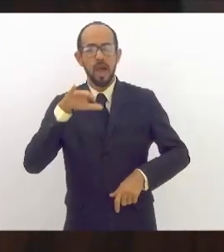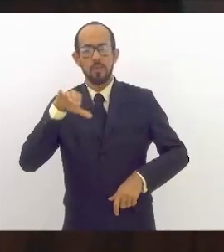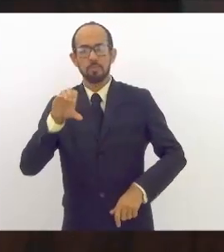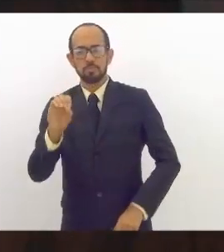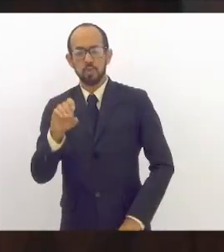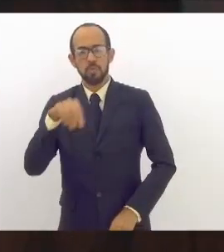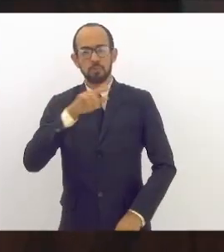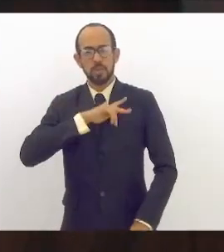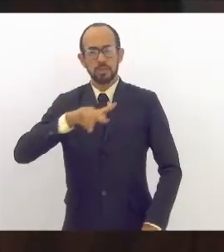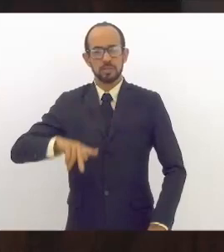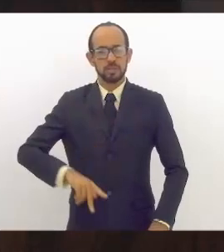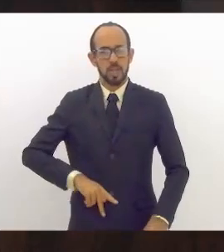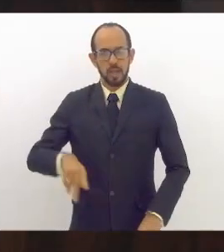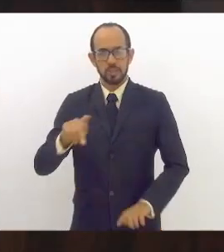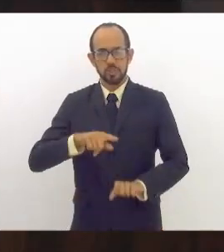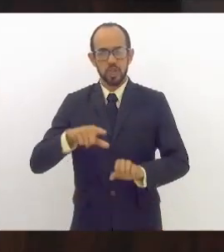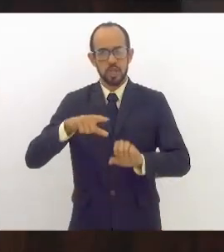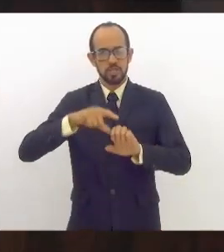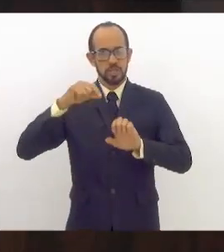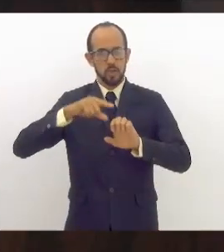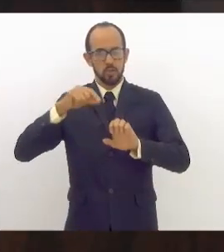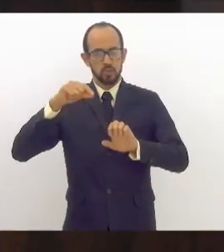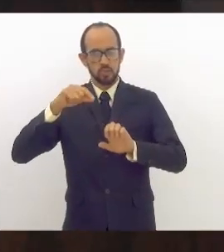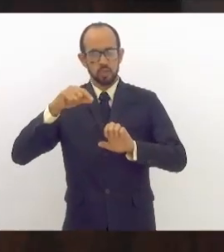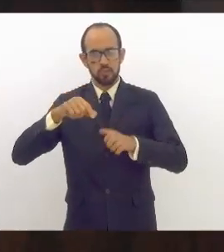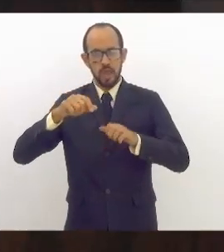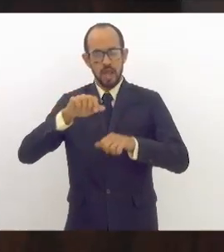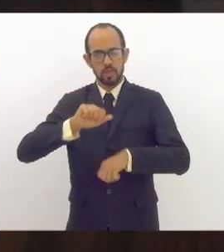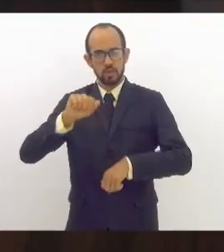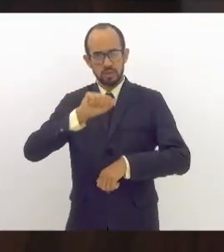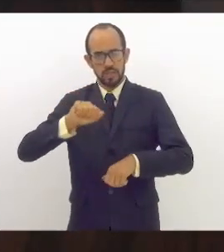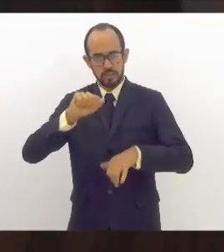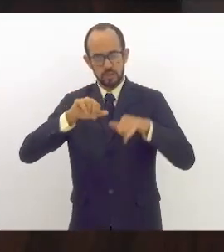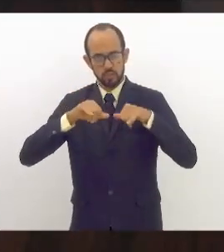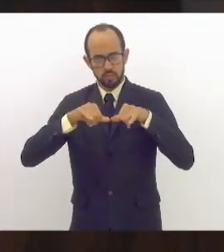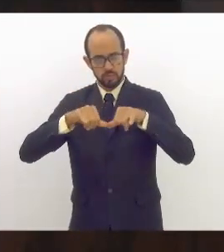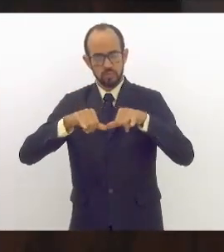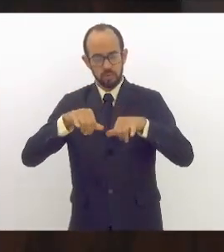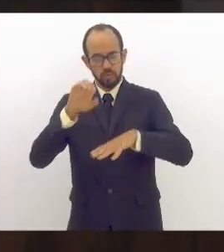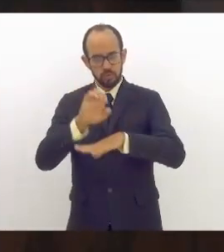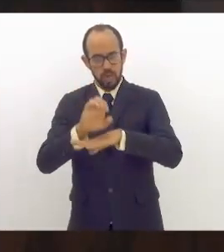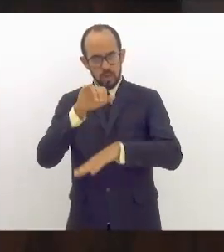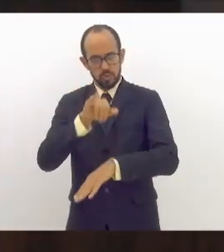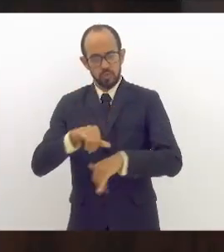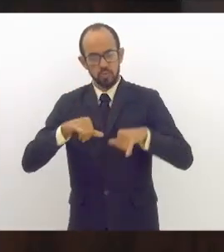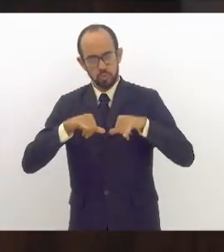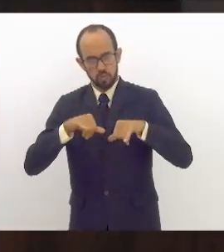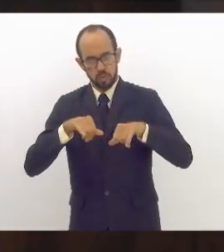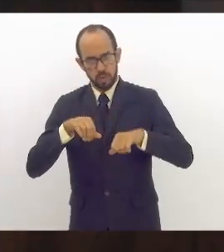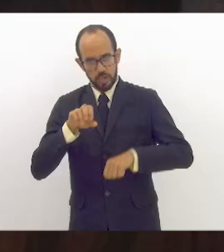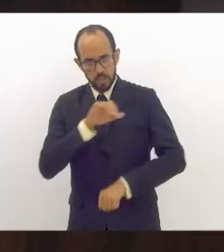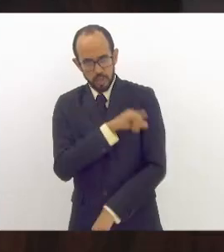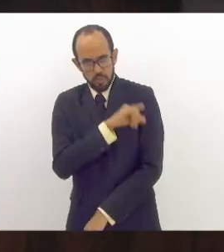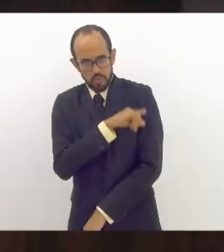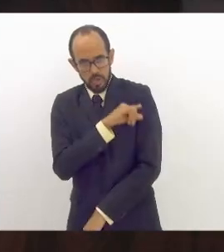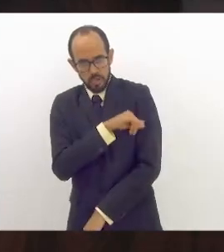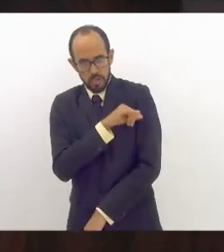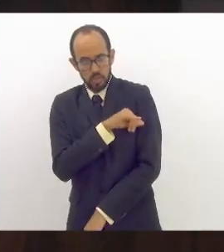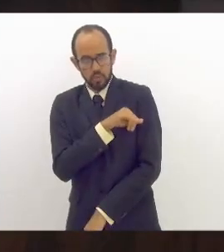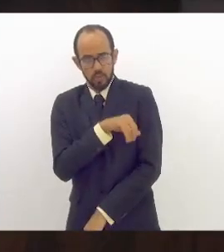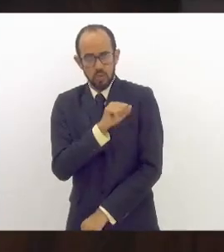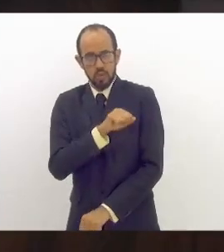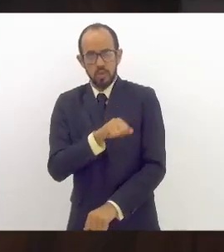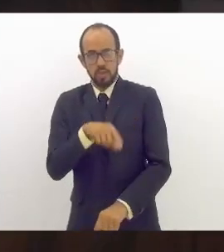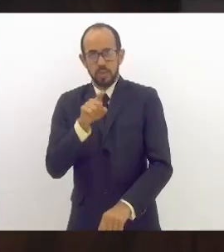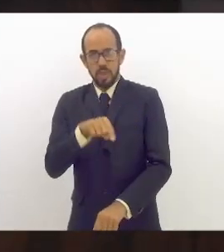Presidente executivo da associação de supermercados do Estado do Rio de Janeiro a Sérgio cuja comenda